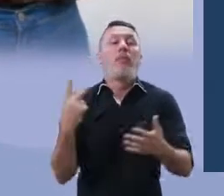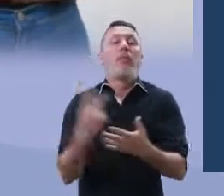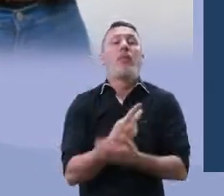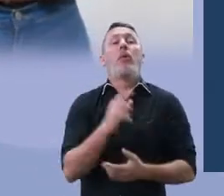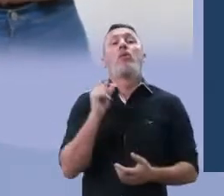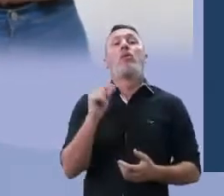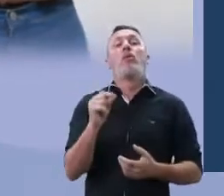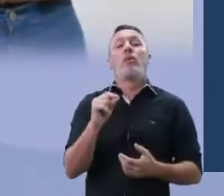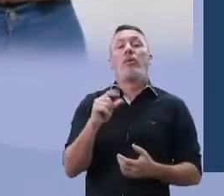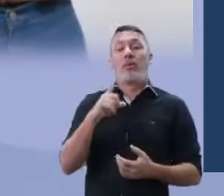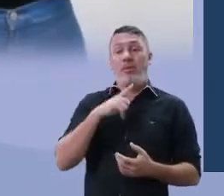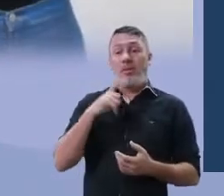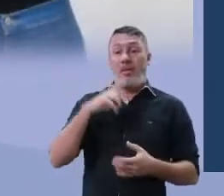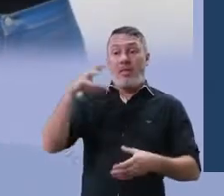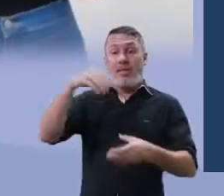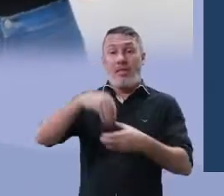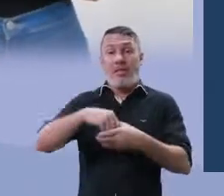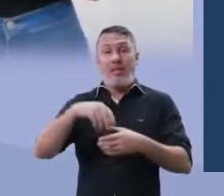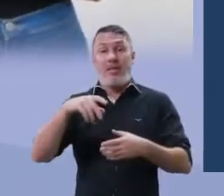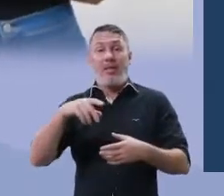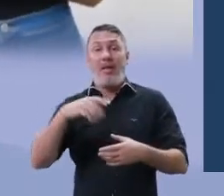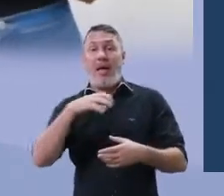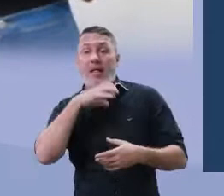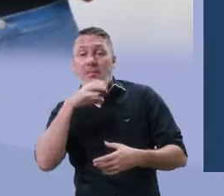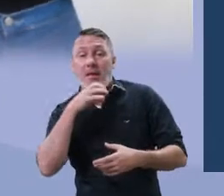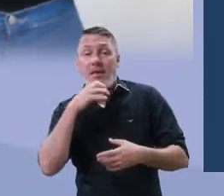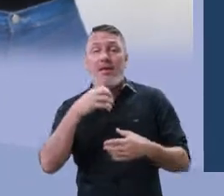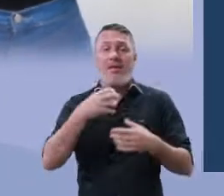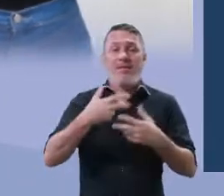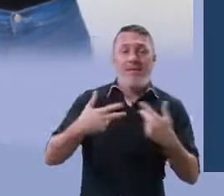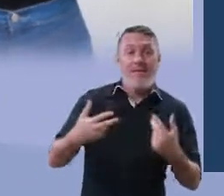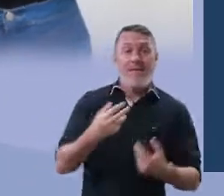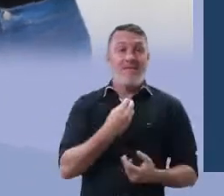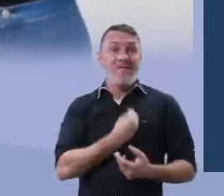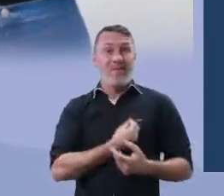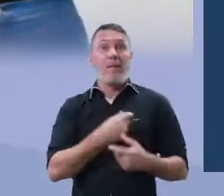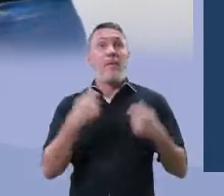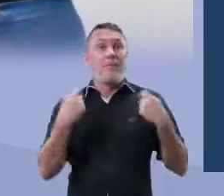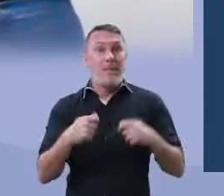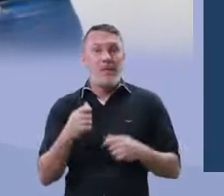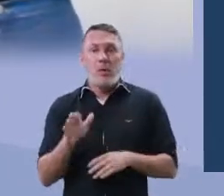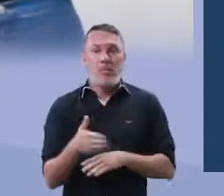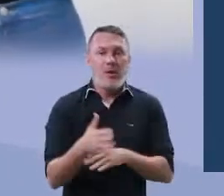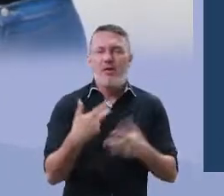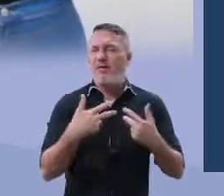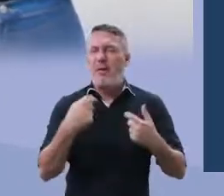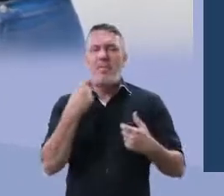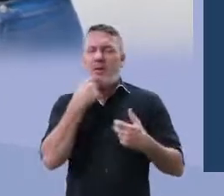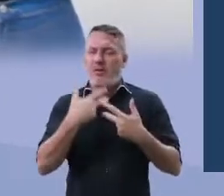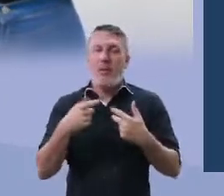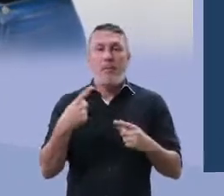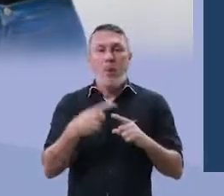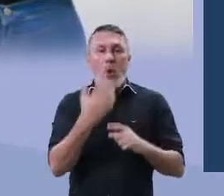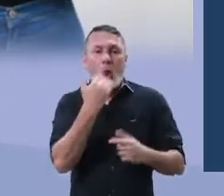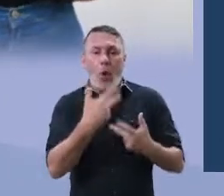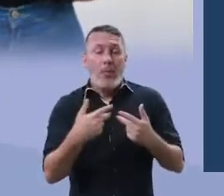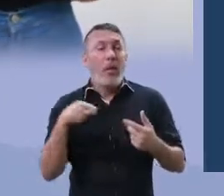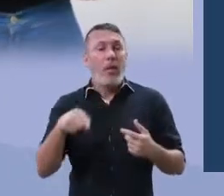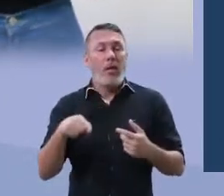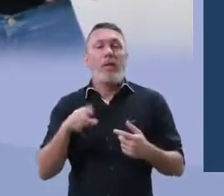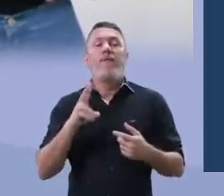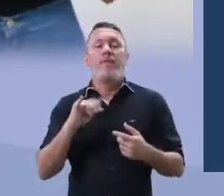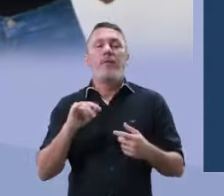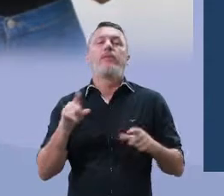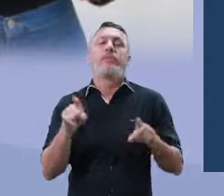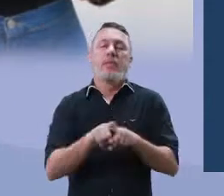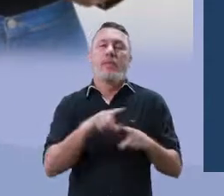processo fotossintético. Com isso, os outros seres presentes ali naquele local que necessitam delas,